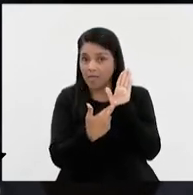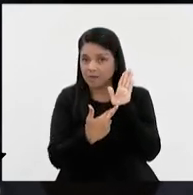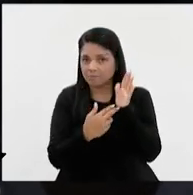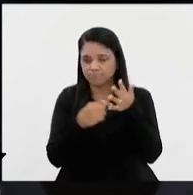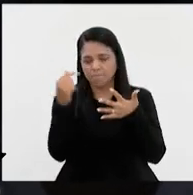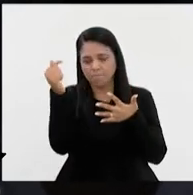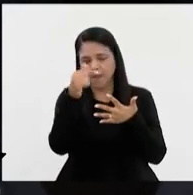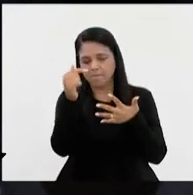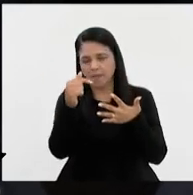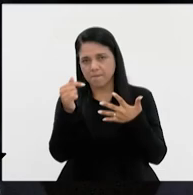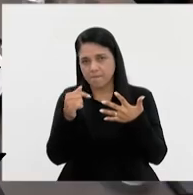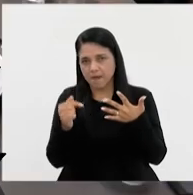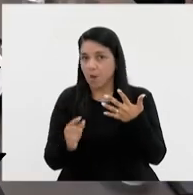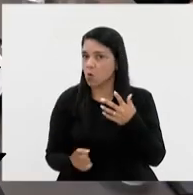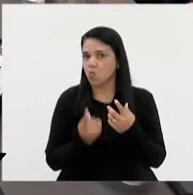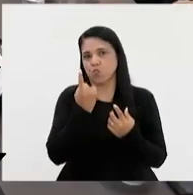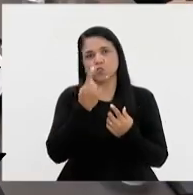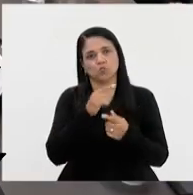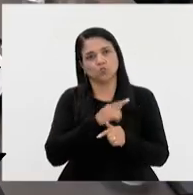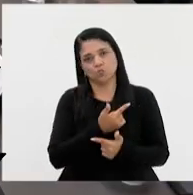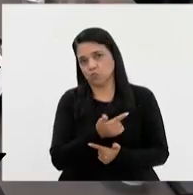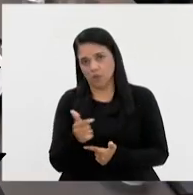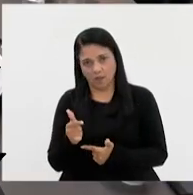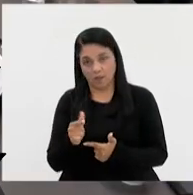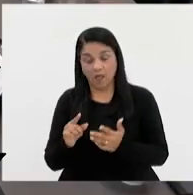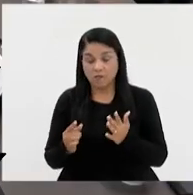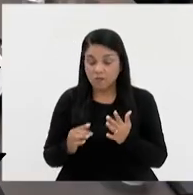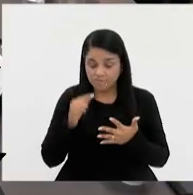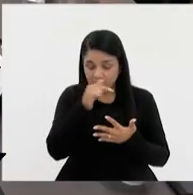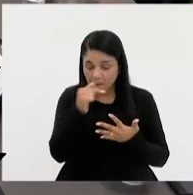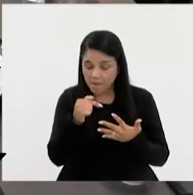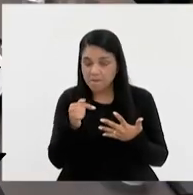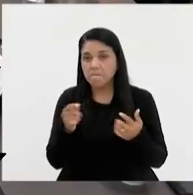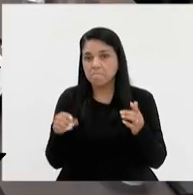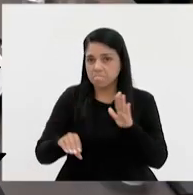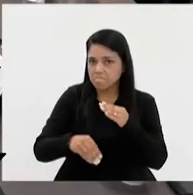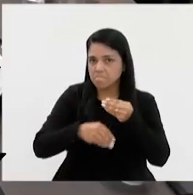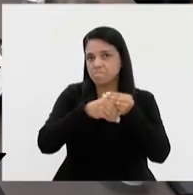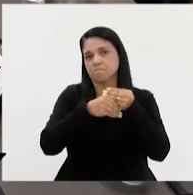único critério. Perfeito. Deputado Mink, deputado Serafini, deputado Fred.